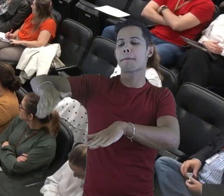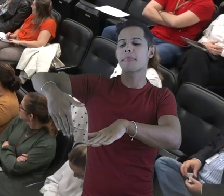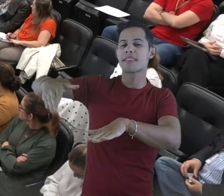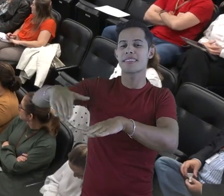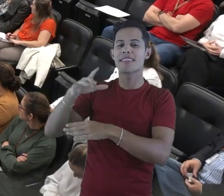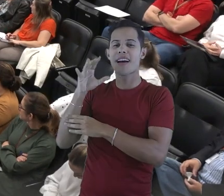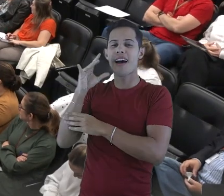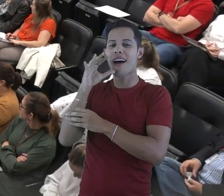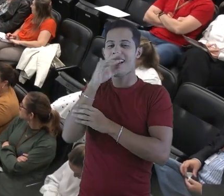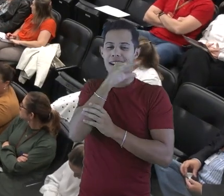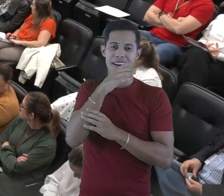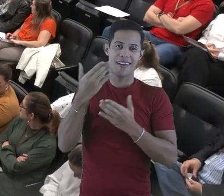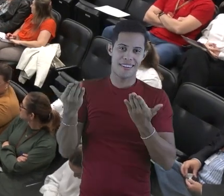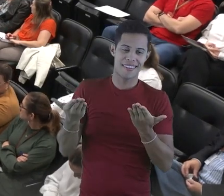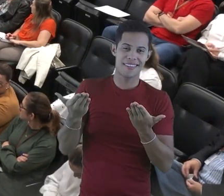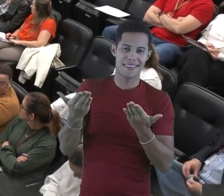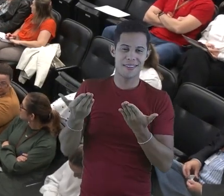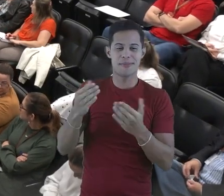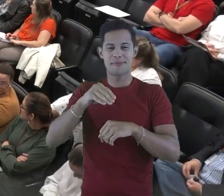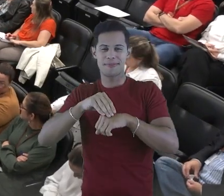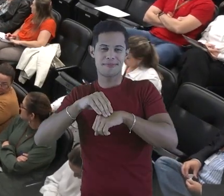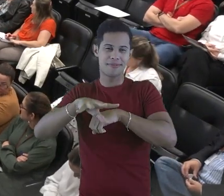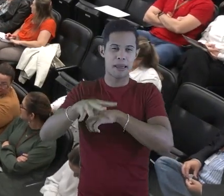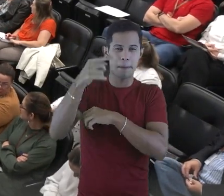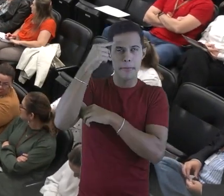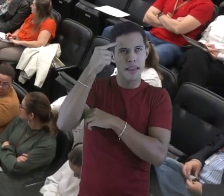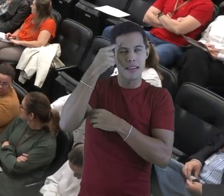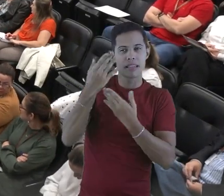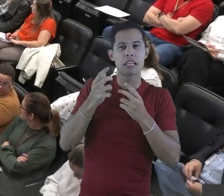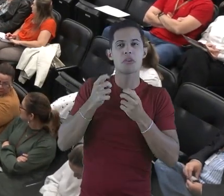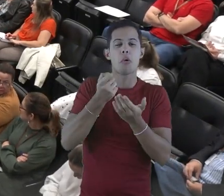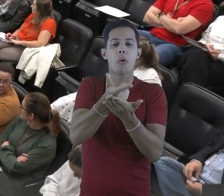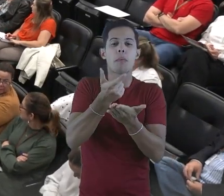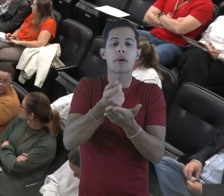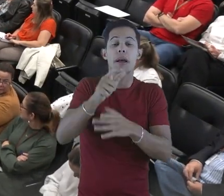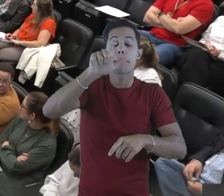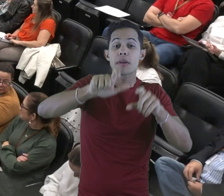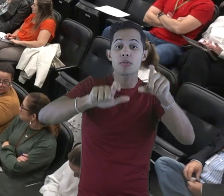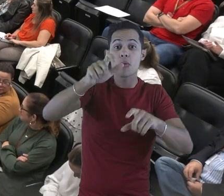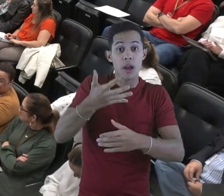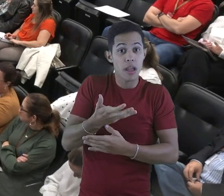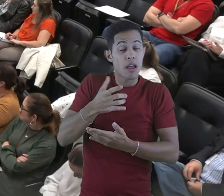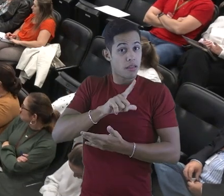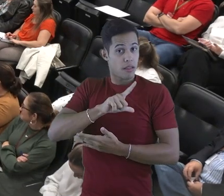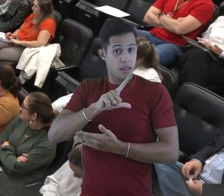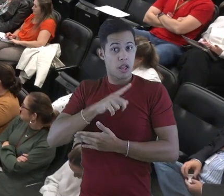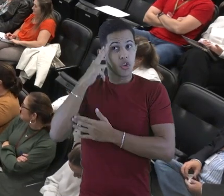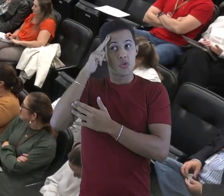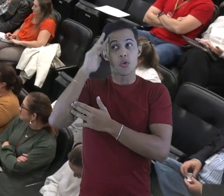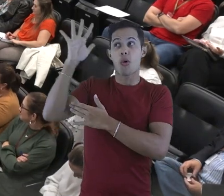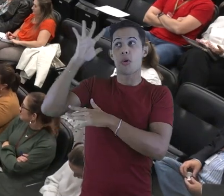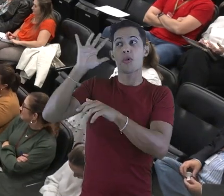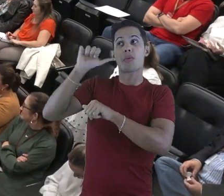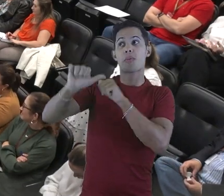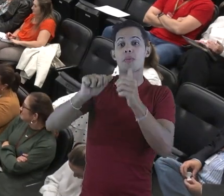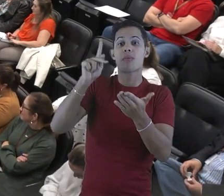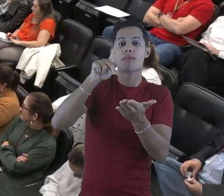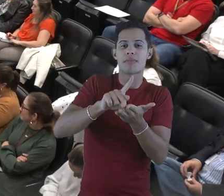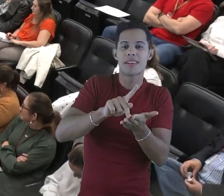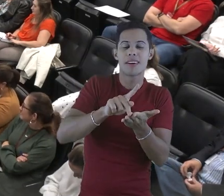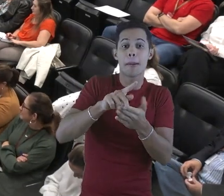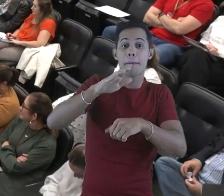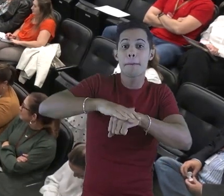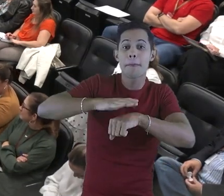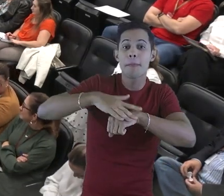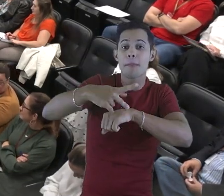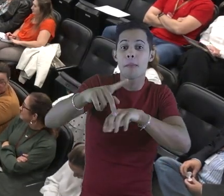consumo quem quer ter todo mundo quer realizar os seus sonhos de consumo por que vocês não podem hoje realizar necessariamente os sonhos de consumo de vocês sei lá se é